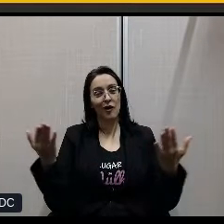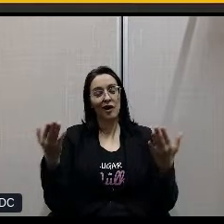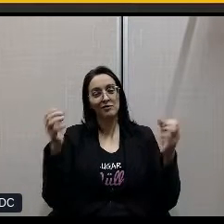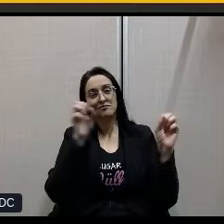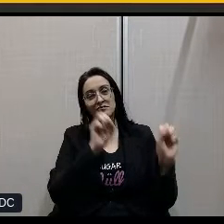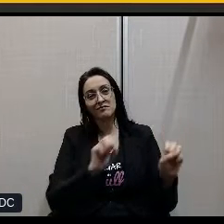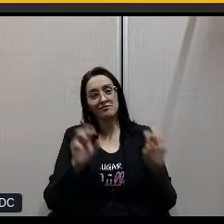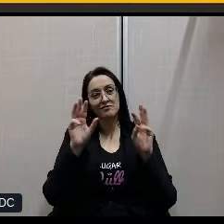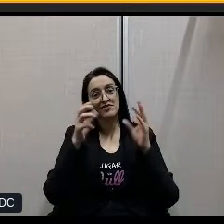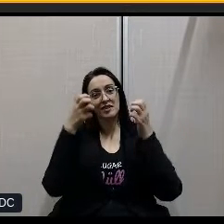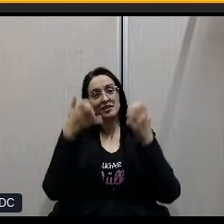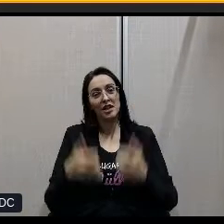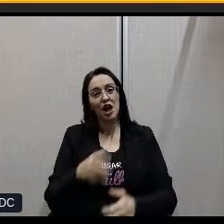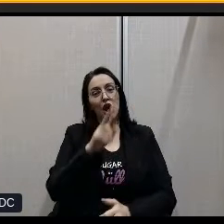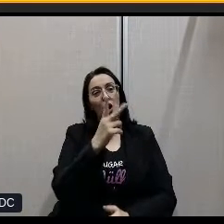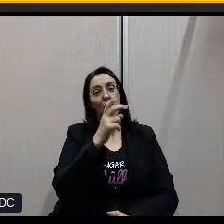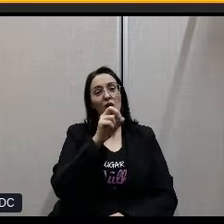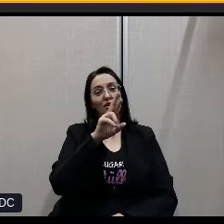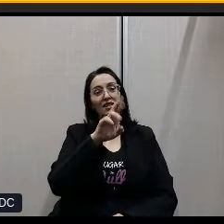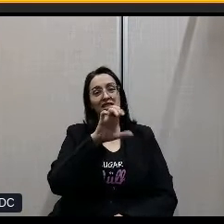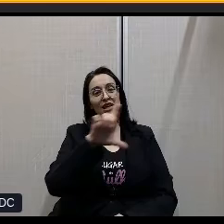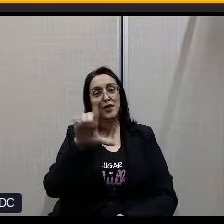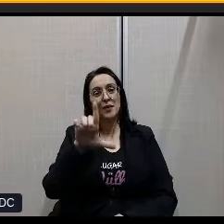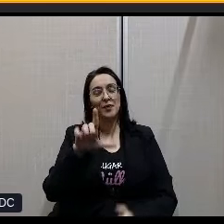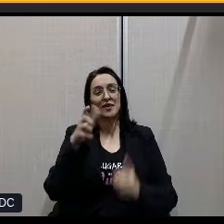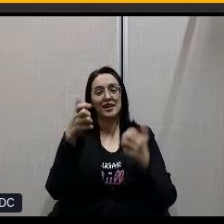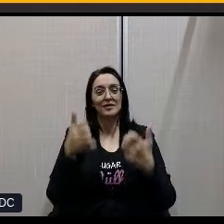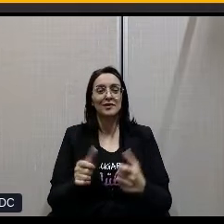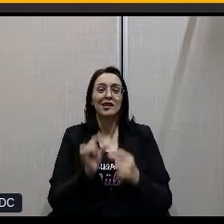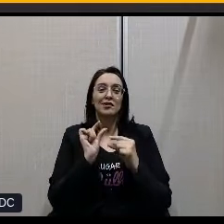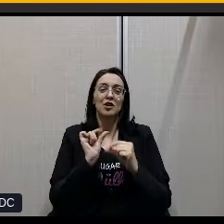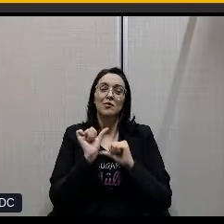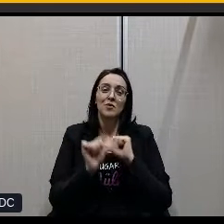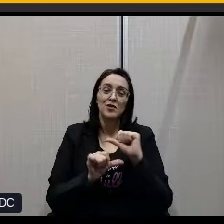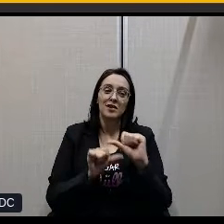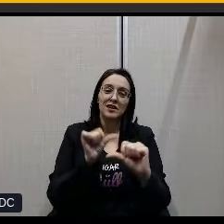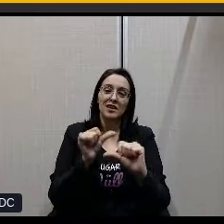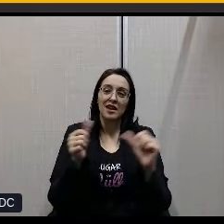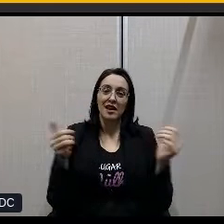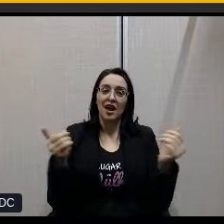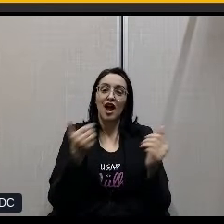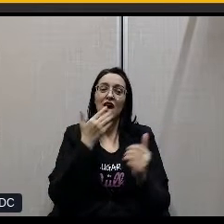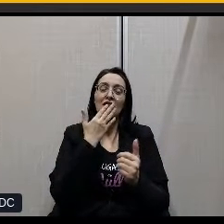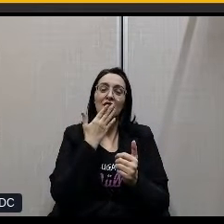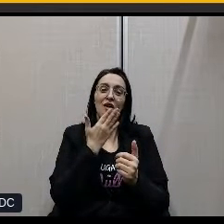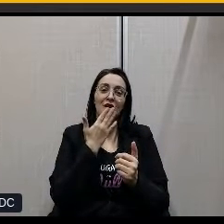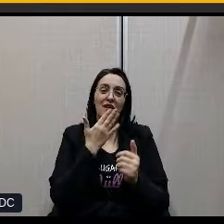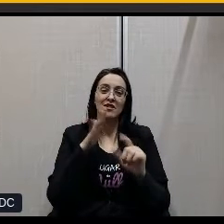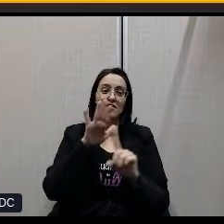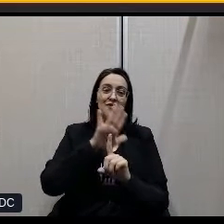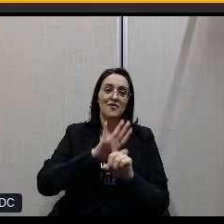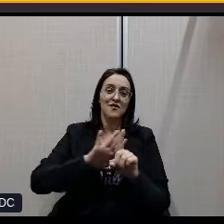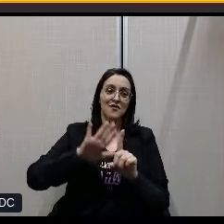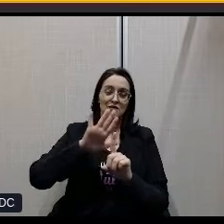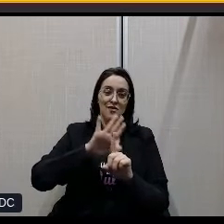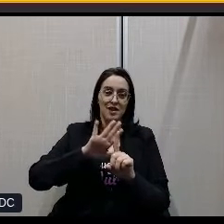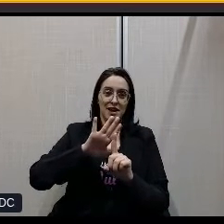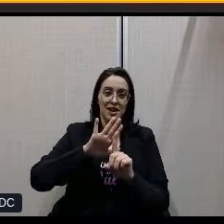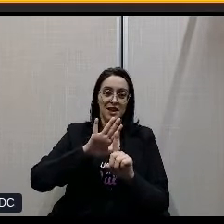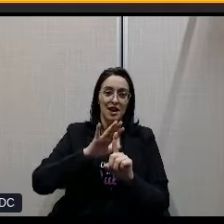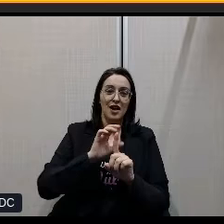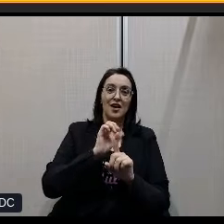Então, vamos começar a falar aqui do Orcel. Só para explicar uma mudança, até então as cores dos slides estavam sendo as